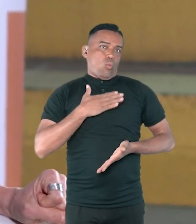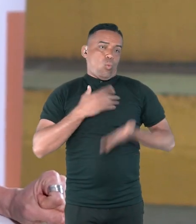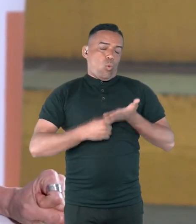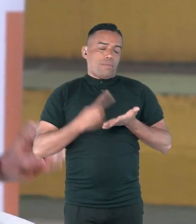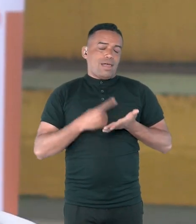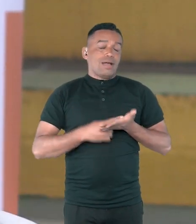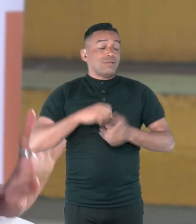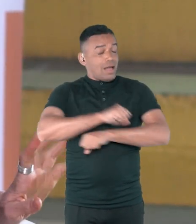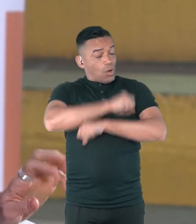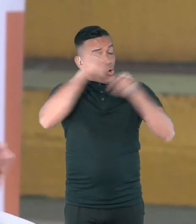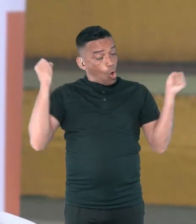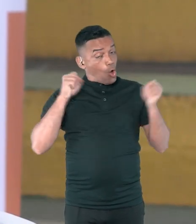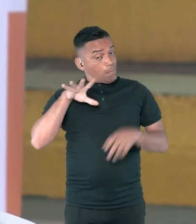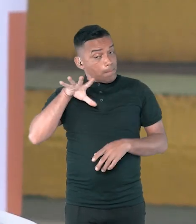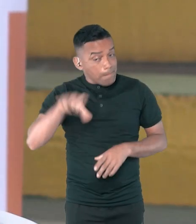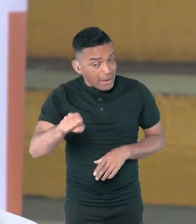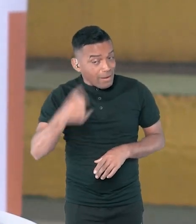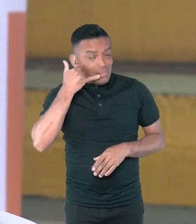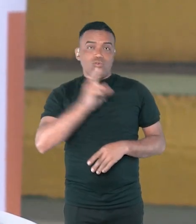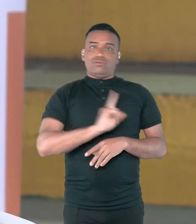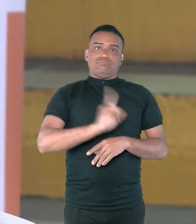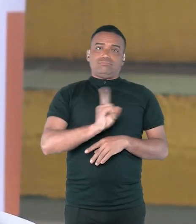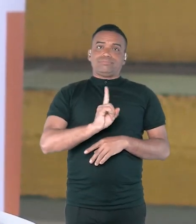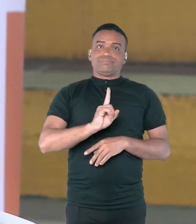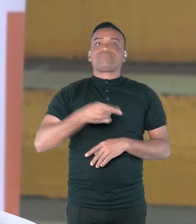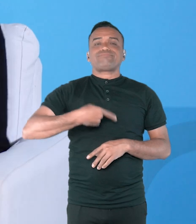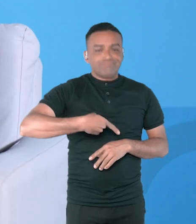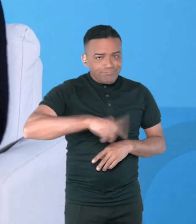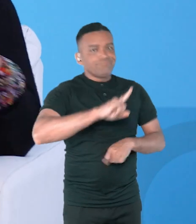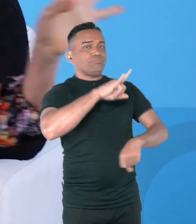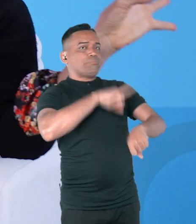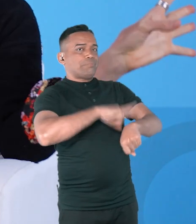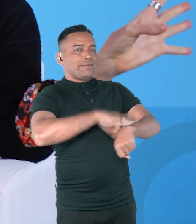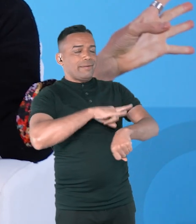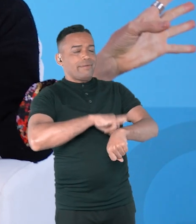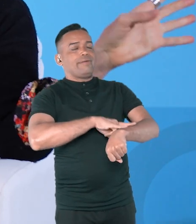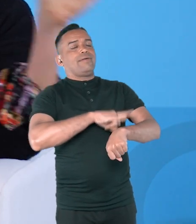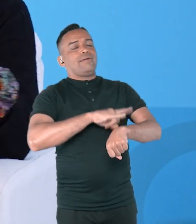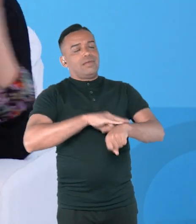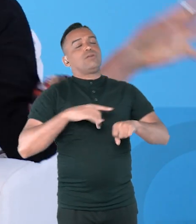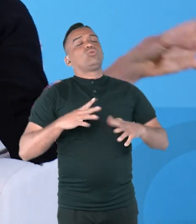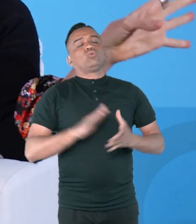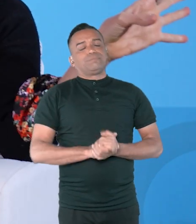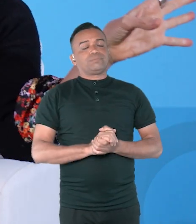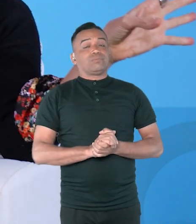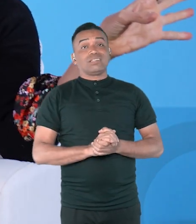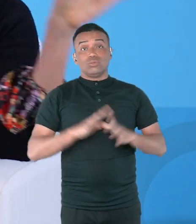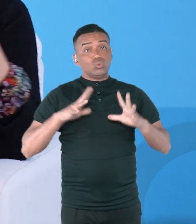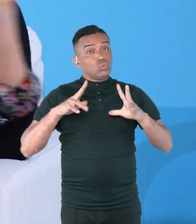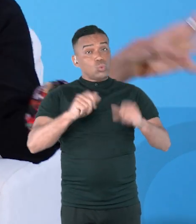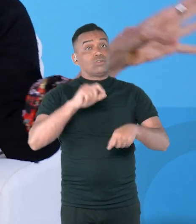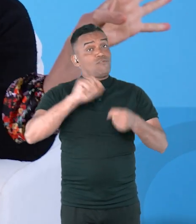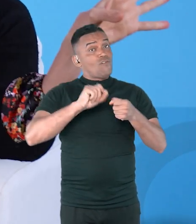comigo mesma. Acordo, não posso pegar imediatamente o celular. Tenho que ir para o banheiro sem celular. Todo